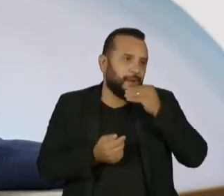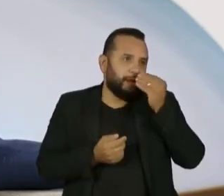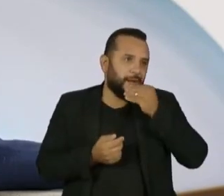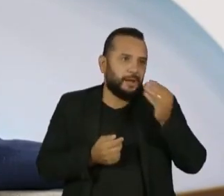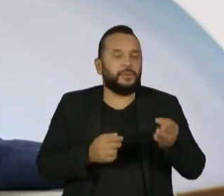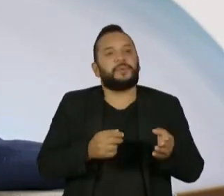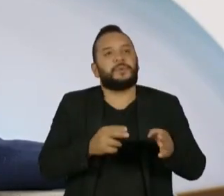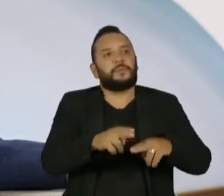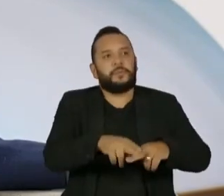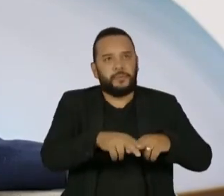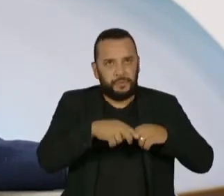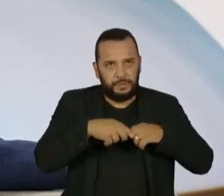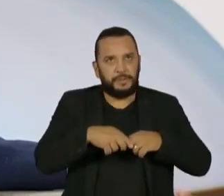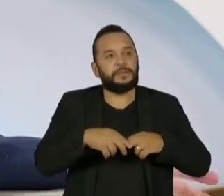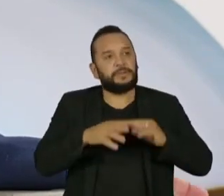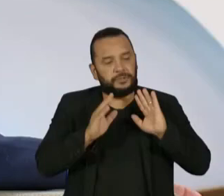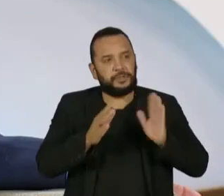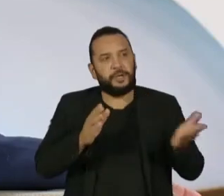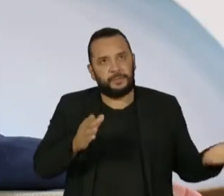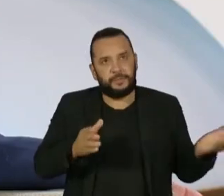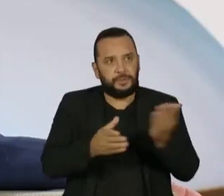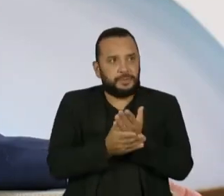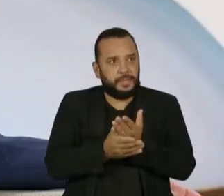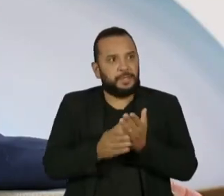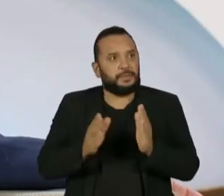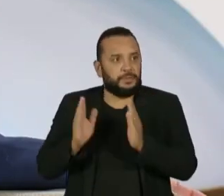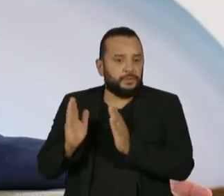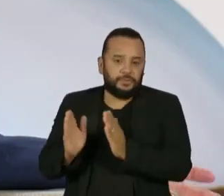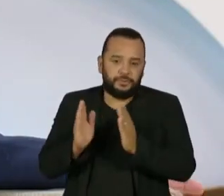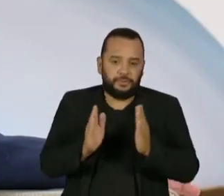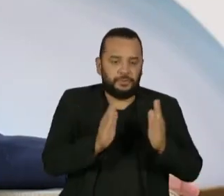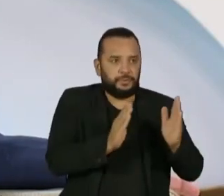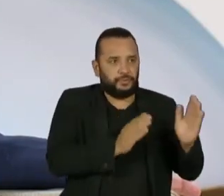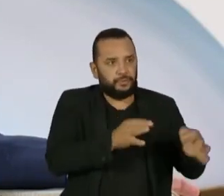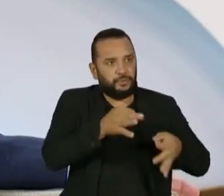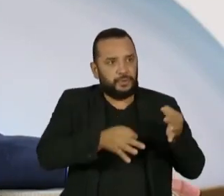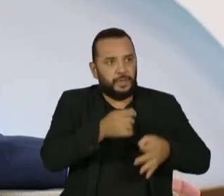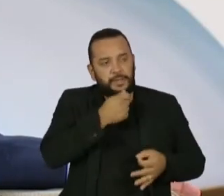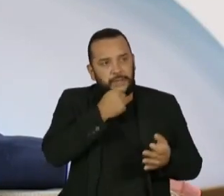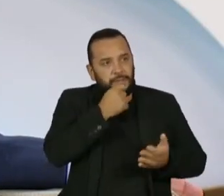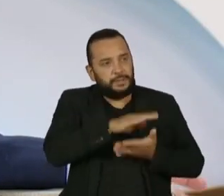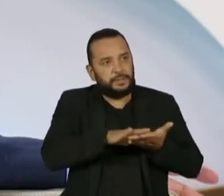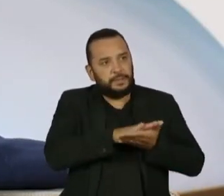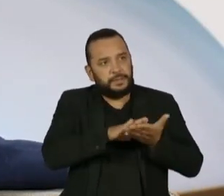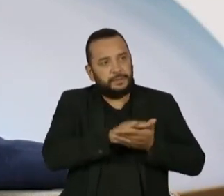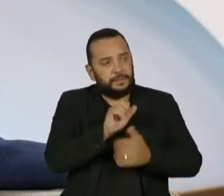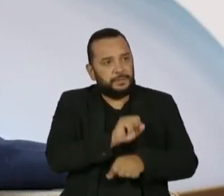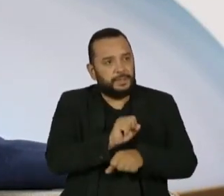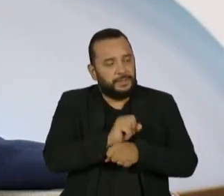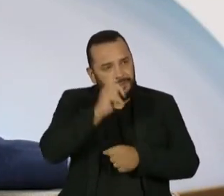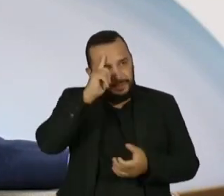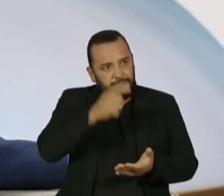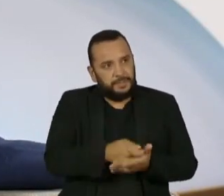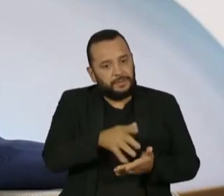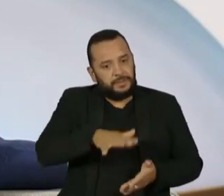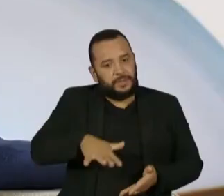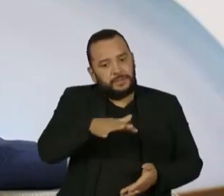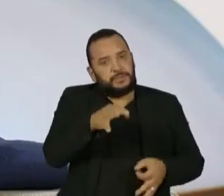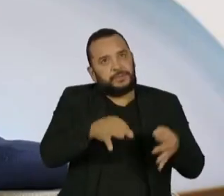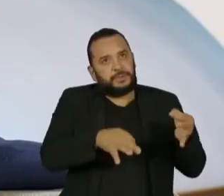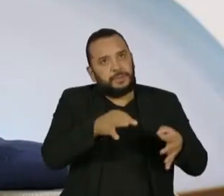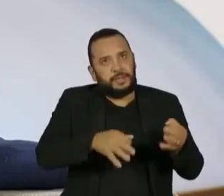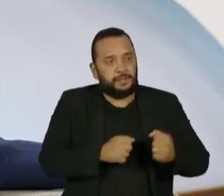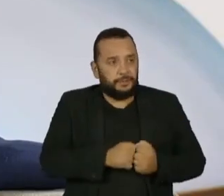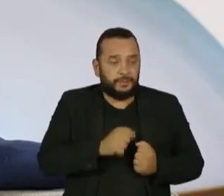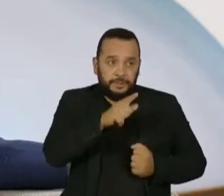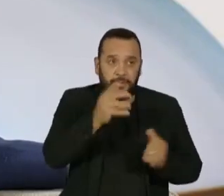isso que ele, inclusive, impetrou a ação, não transitou em julgado ainda, tá? Nós vamos aguardar a decisão final do Judiciário. Né? Se você